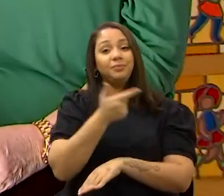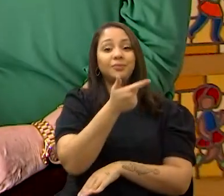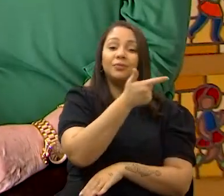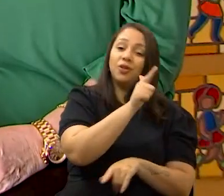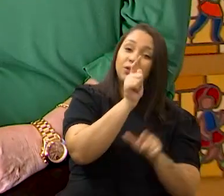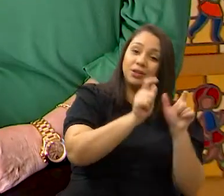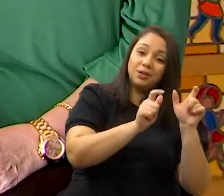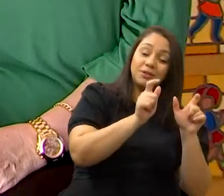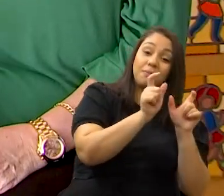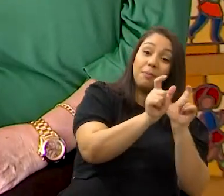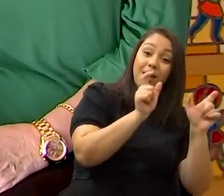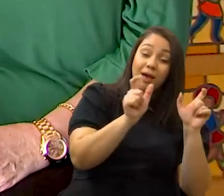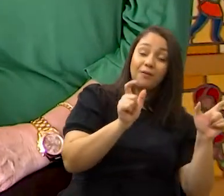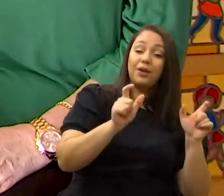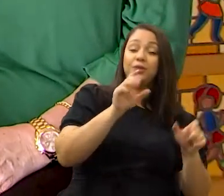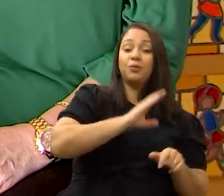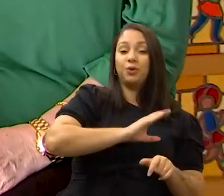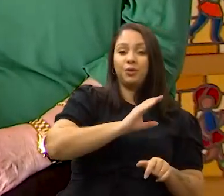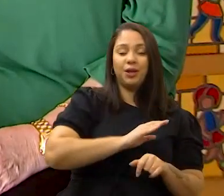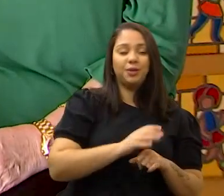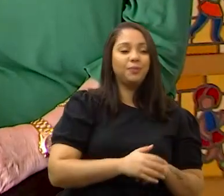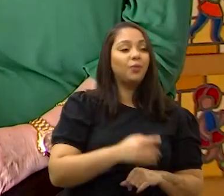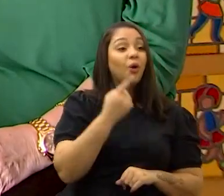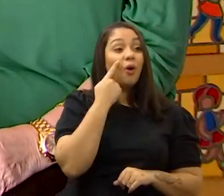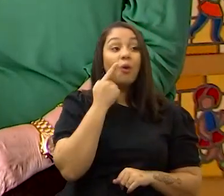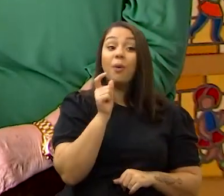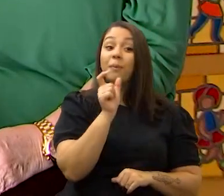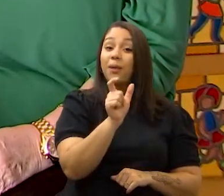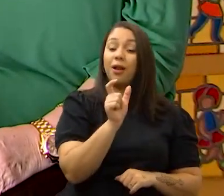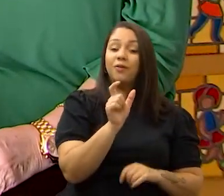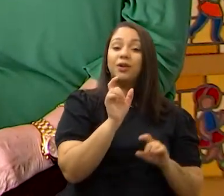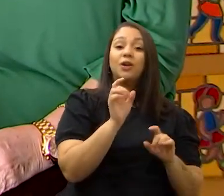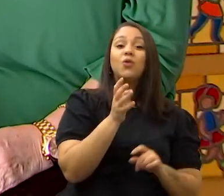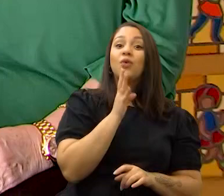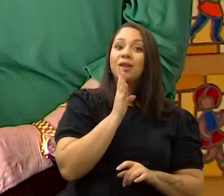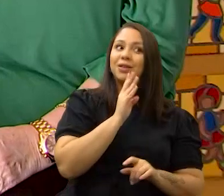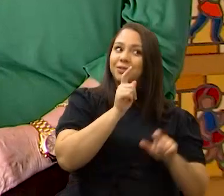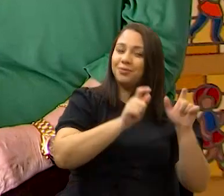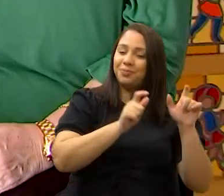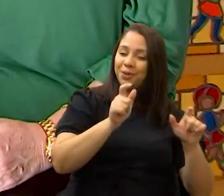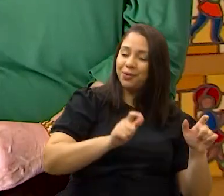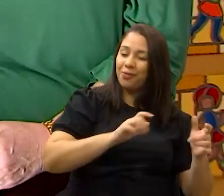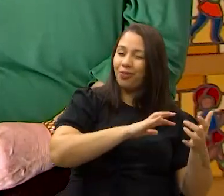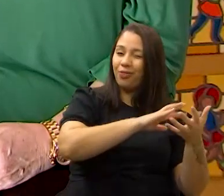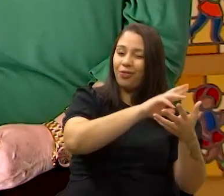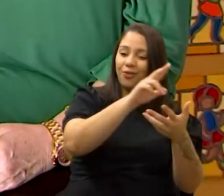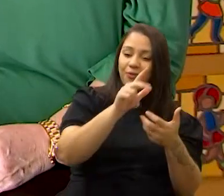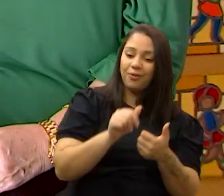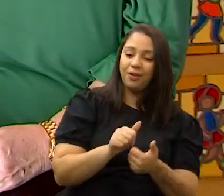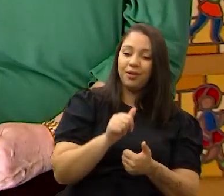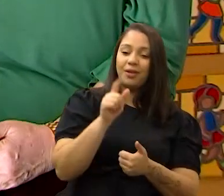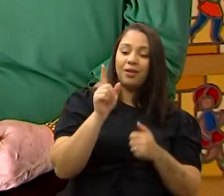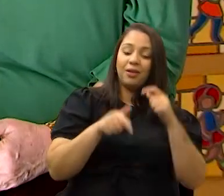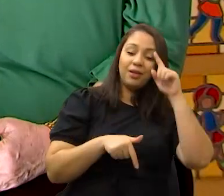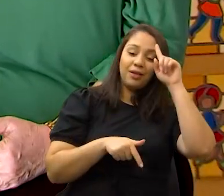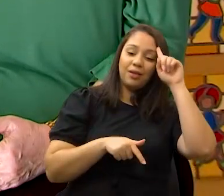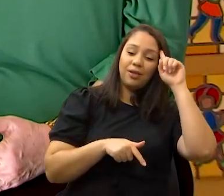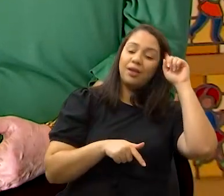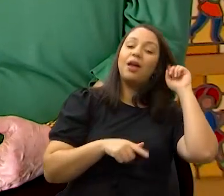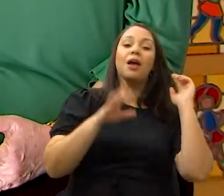palavra. E olha só uma palavra, né? Só um pouco conhecida, né, professora? No mundo inteiro, ó,